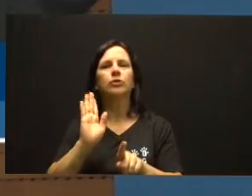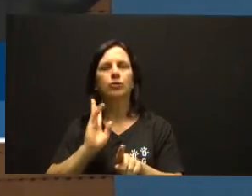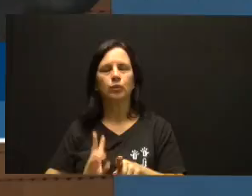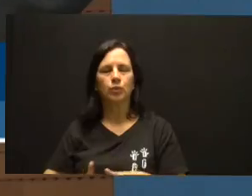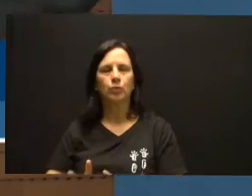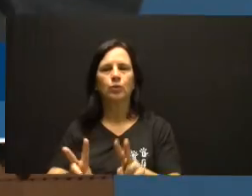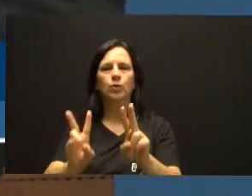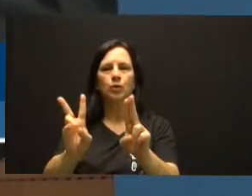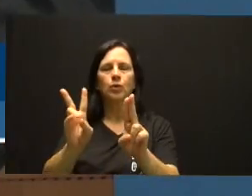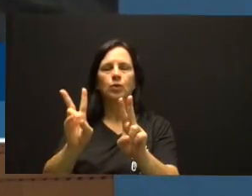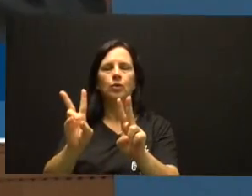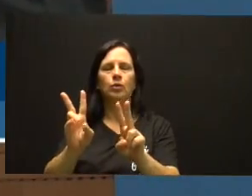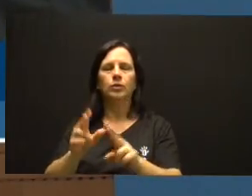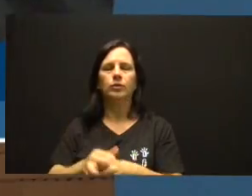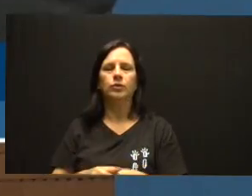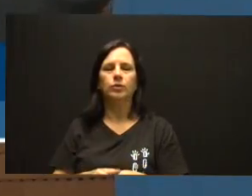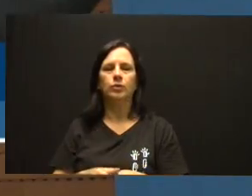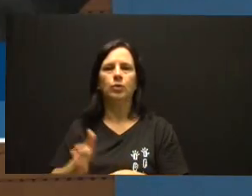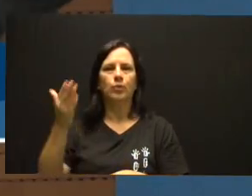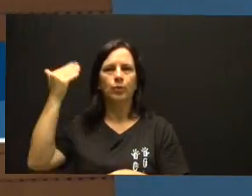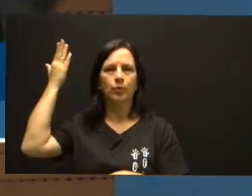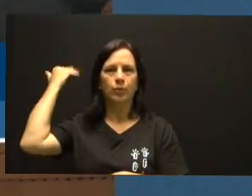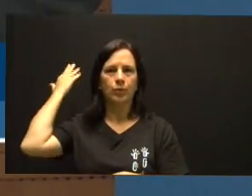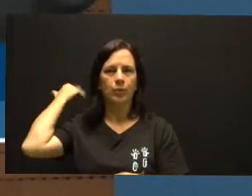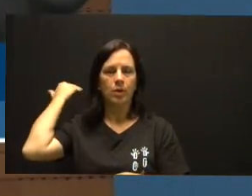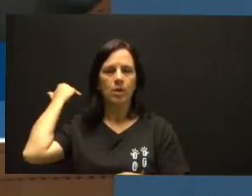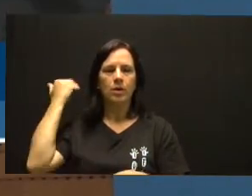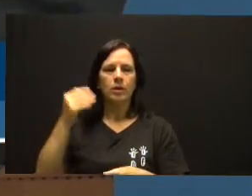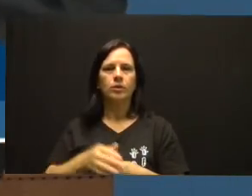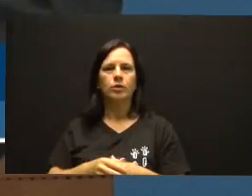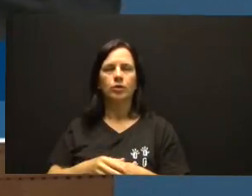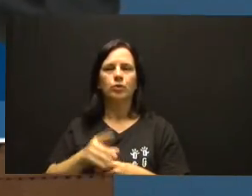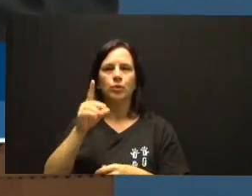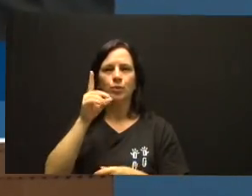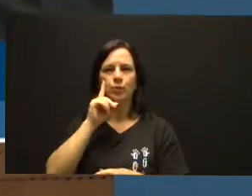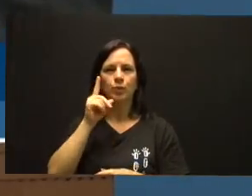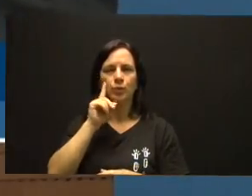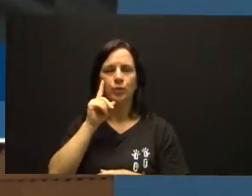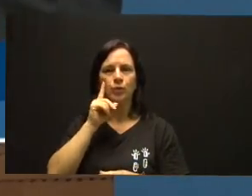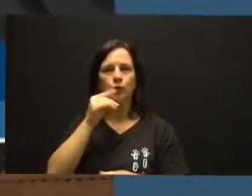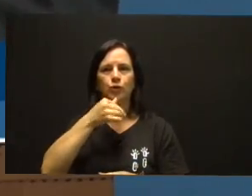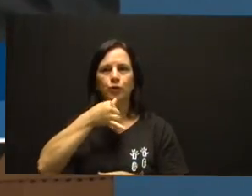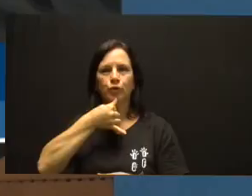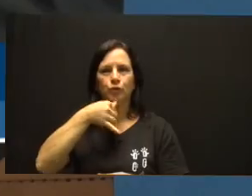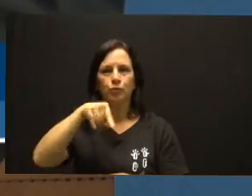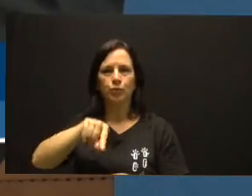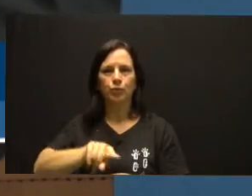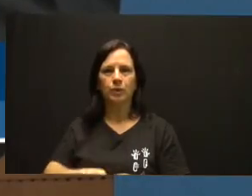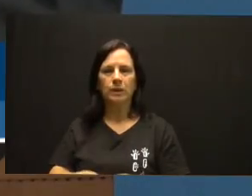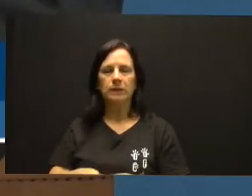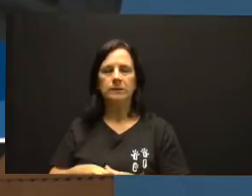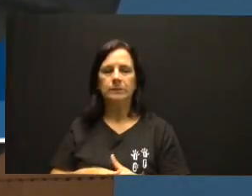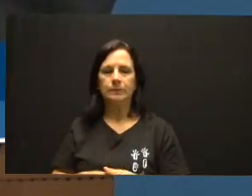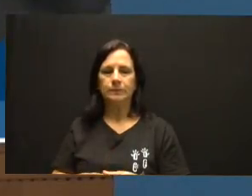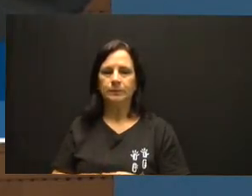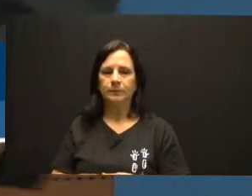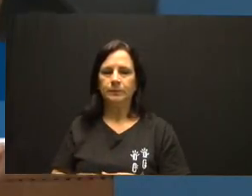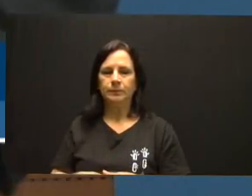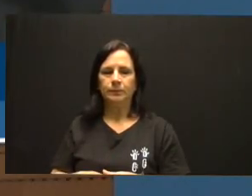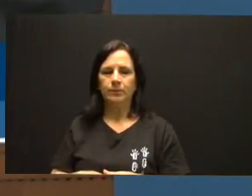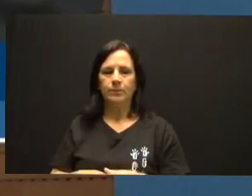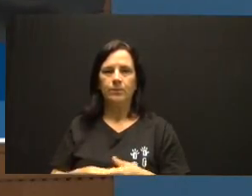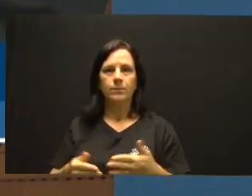continua ainda com assombro daquele malfadado e trágico dia, daquela grande enchente, né?